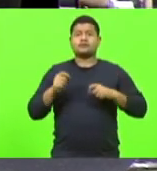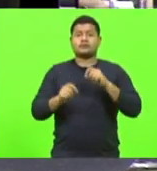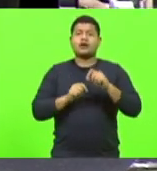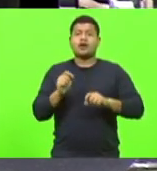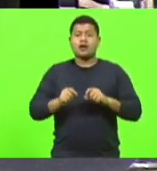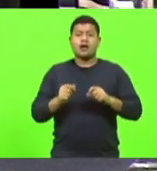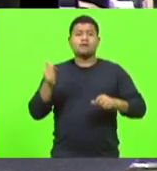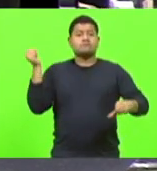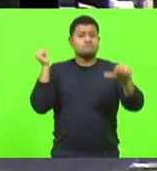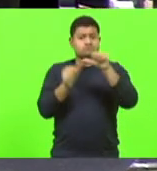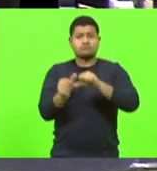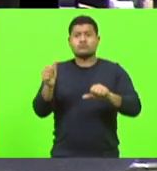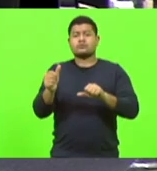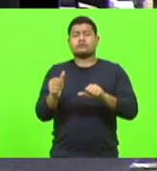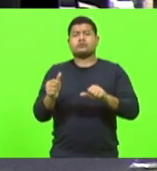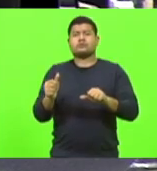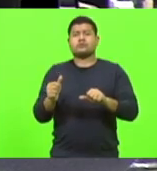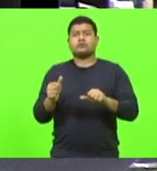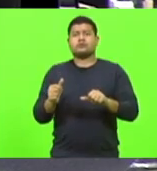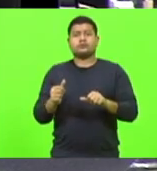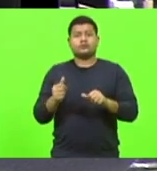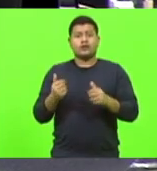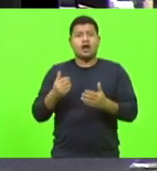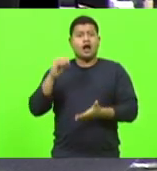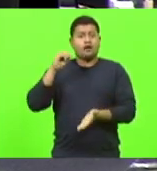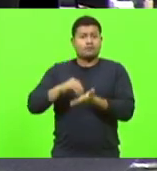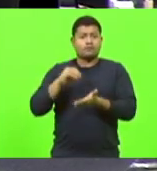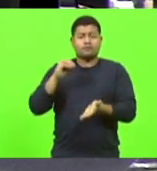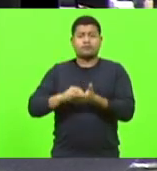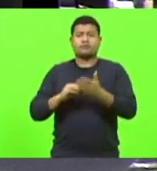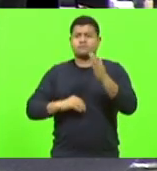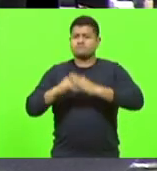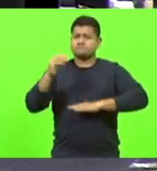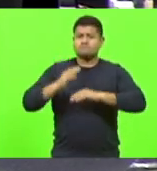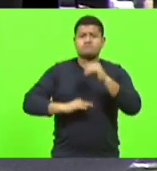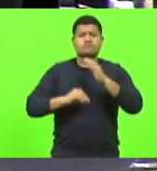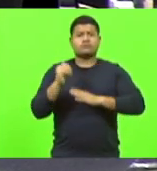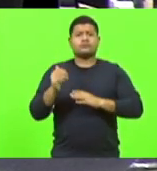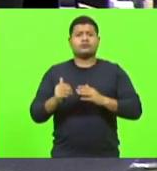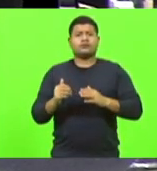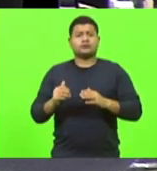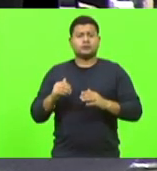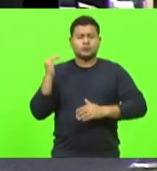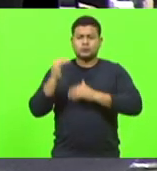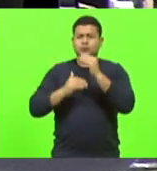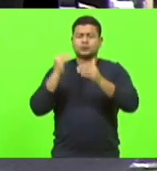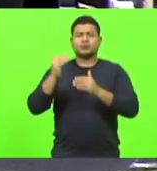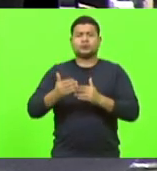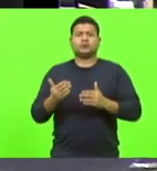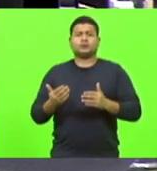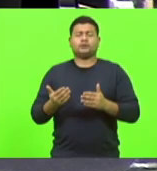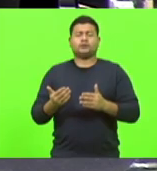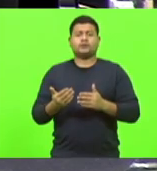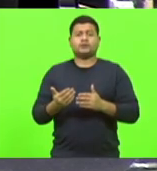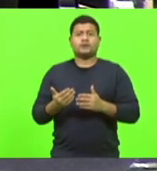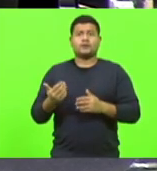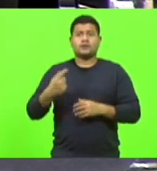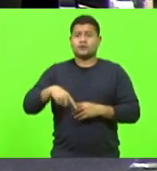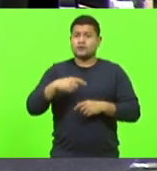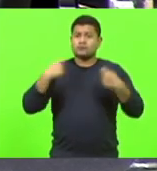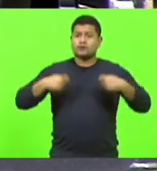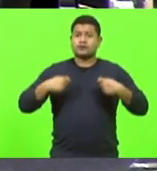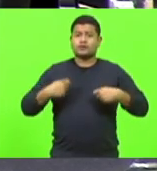as imperfeições a ineficiência trazer mais eficácia para a coisa pública precisamos criar